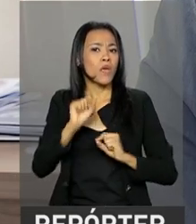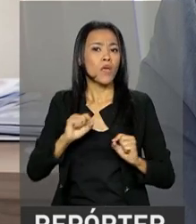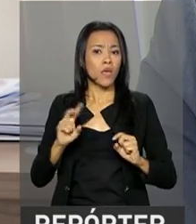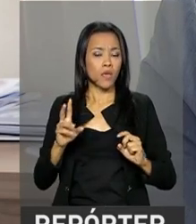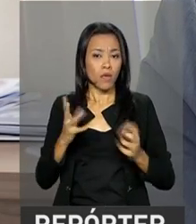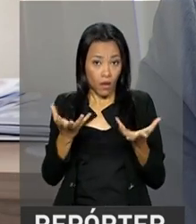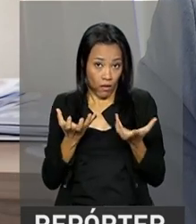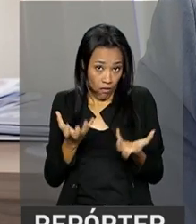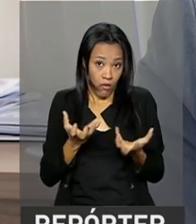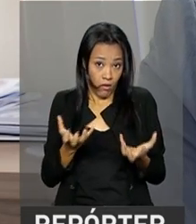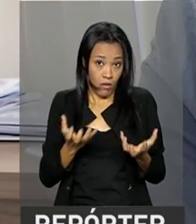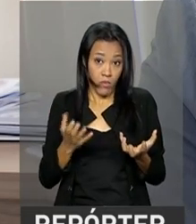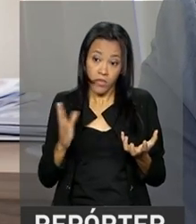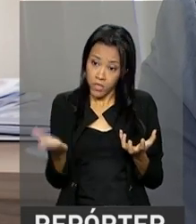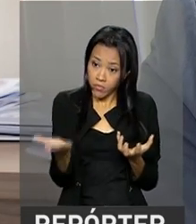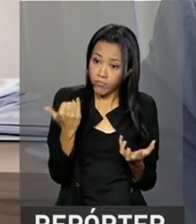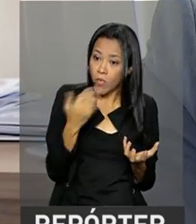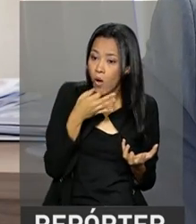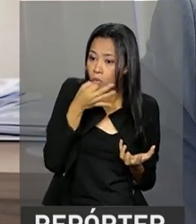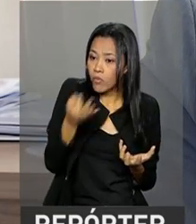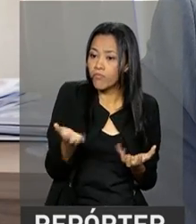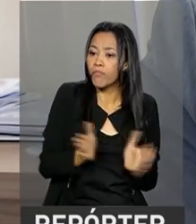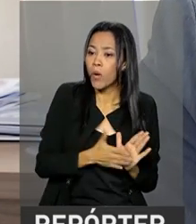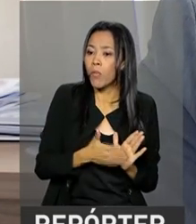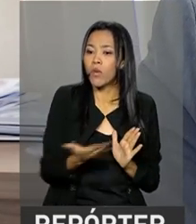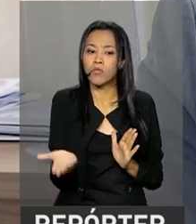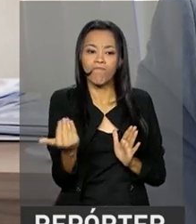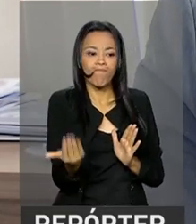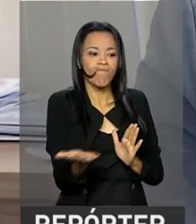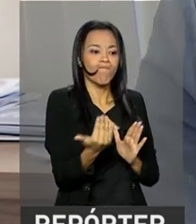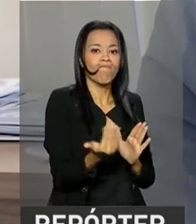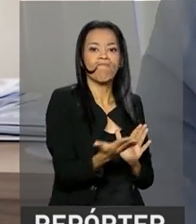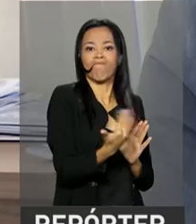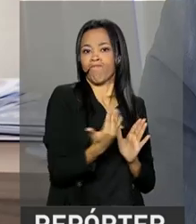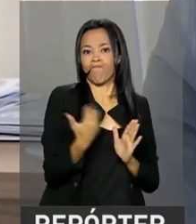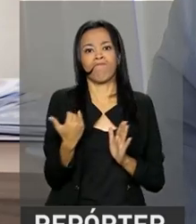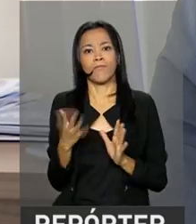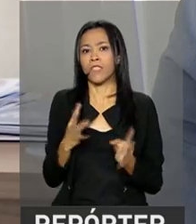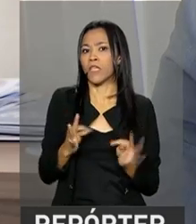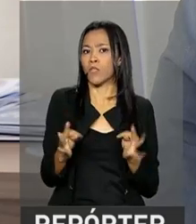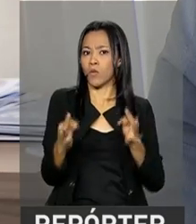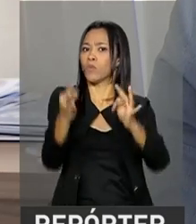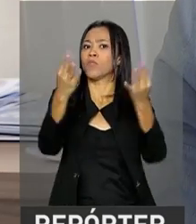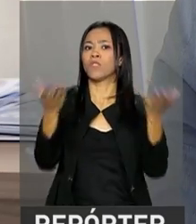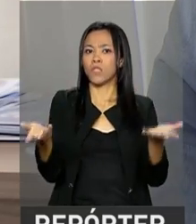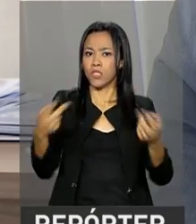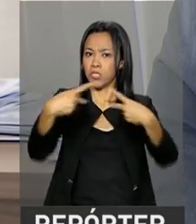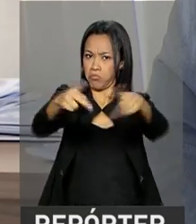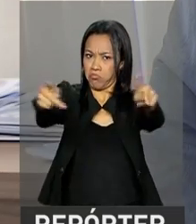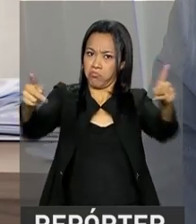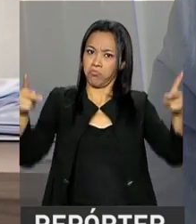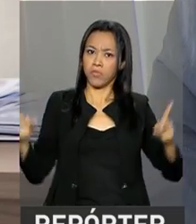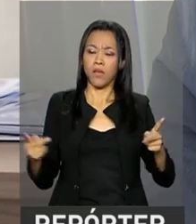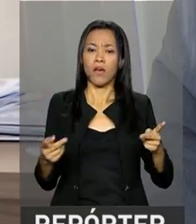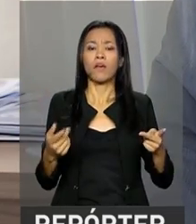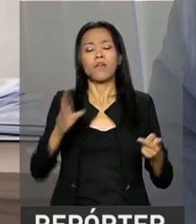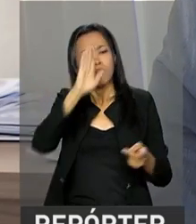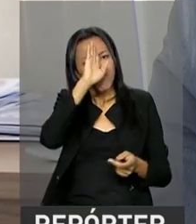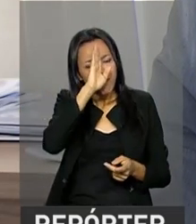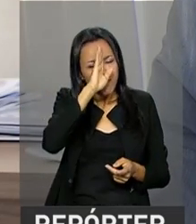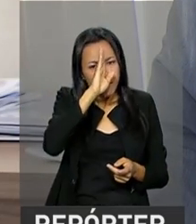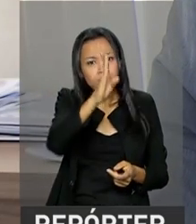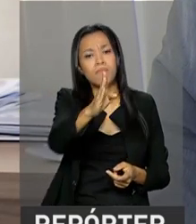e nos trazer eventualmente novas tecnologias novos processos construtivos que